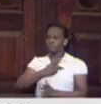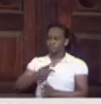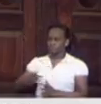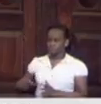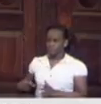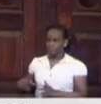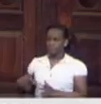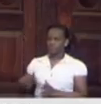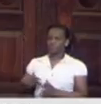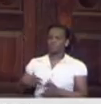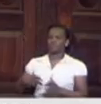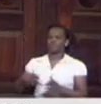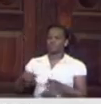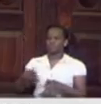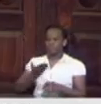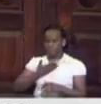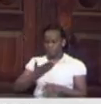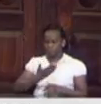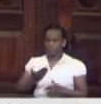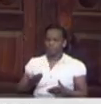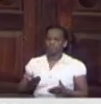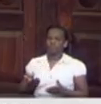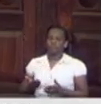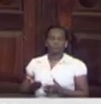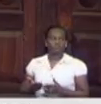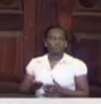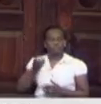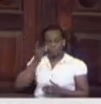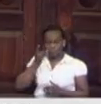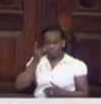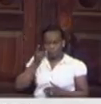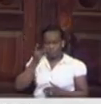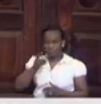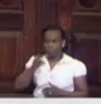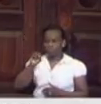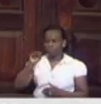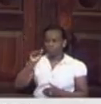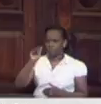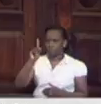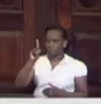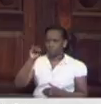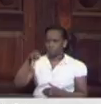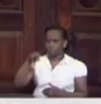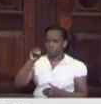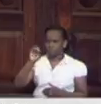Presidente, querido amigo, deputado Dr. Sadi Noel,